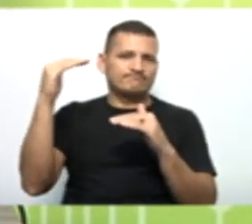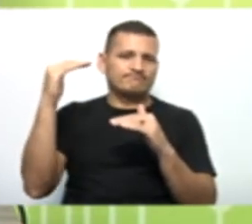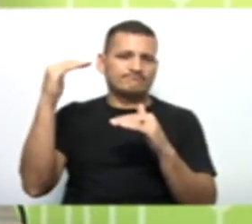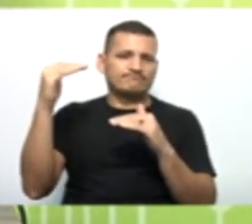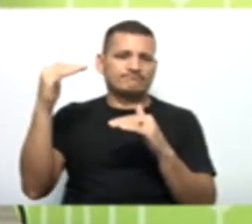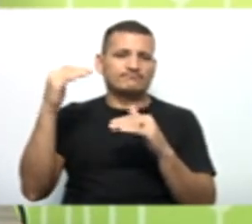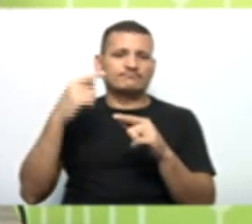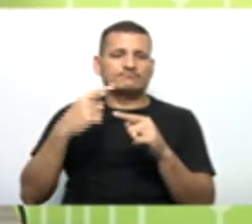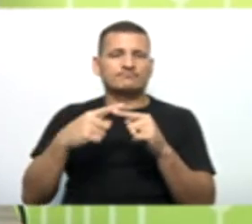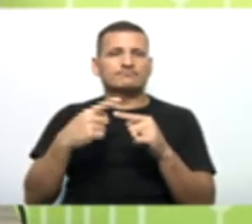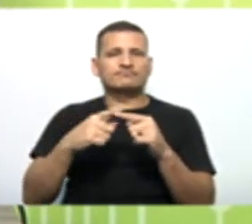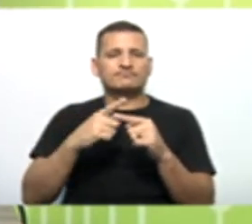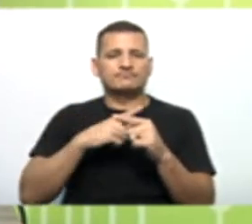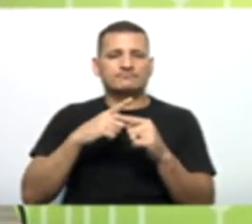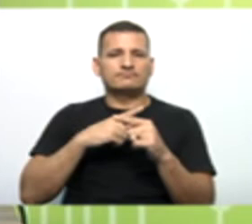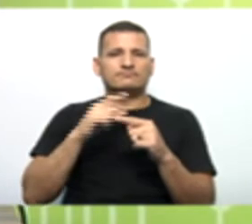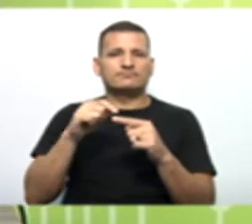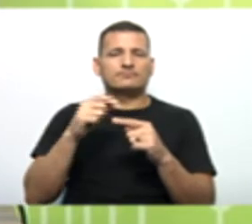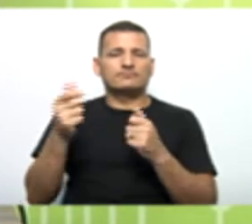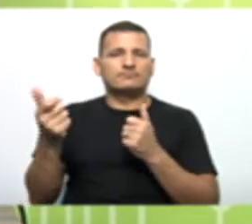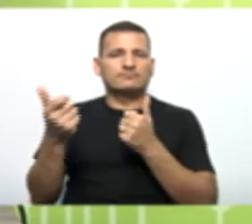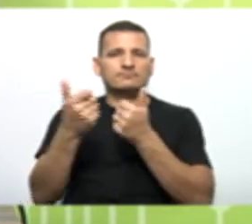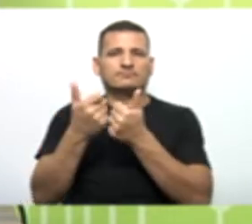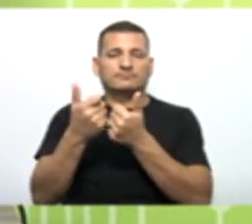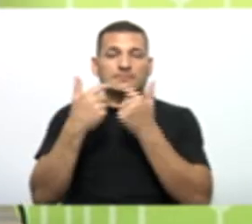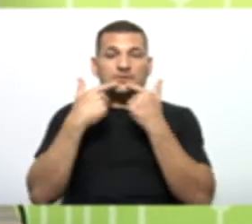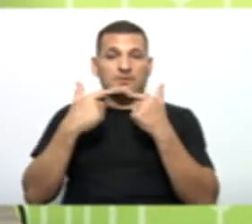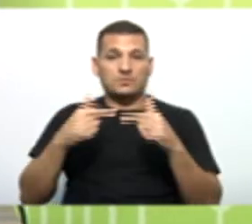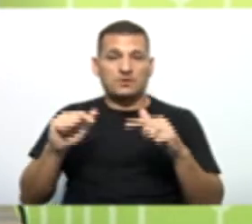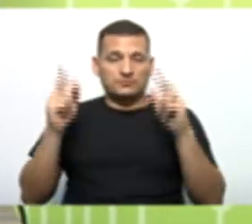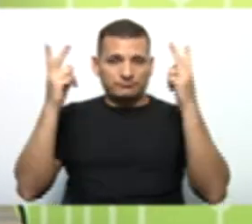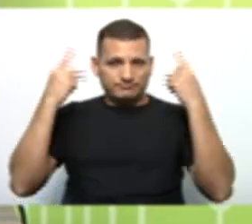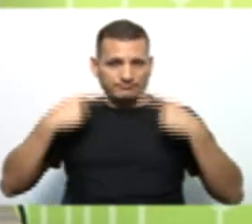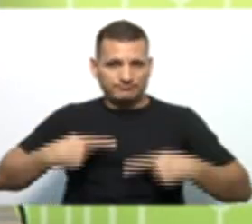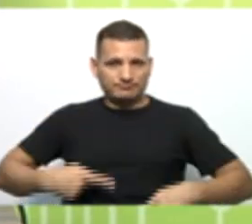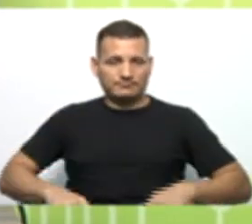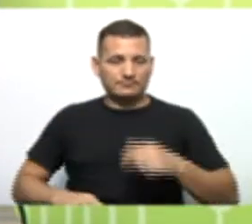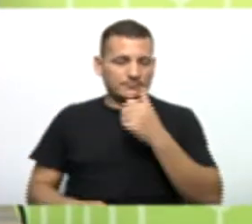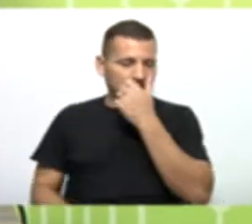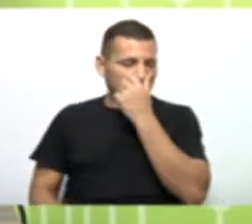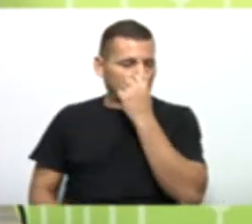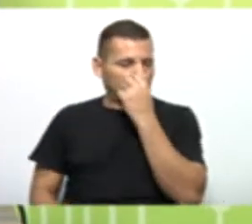da linguagem nossa, né, da linguagem de ser humano. Porque